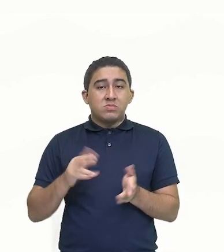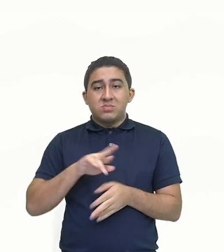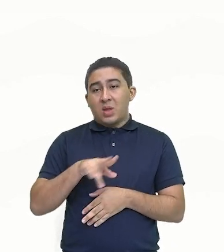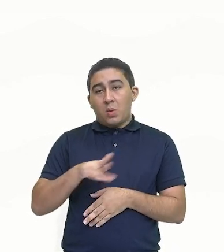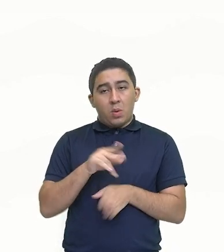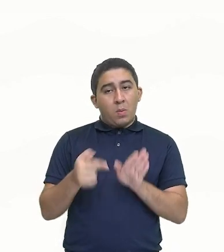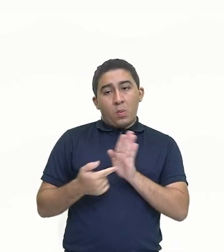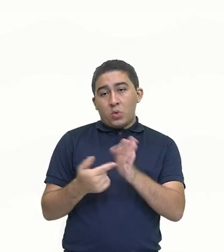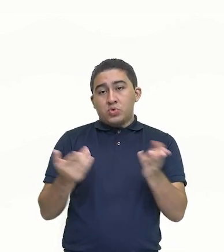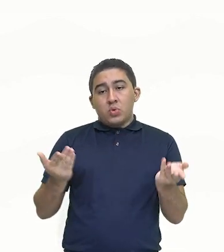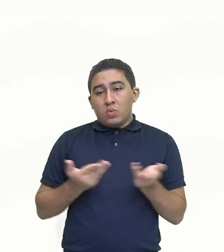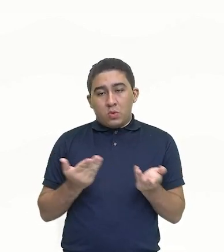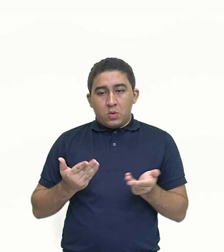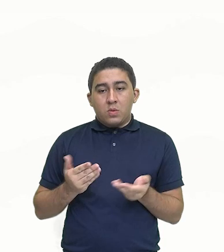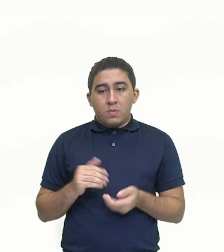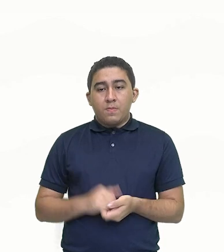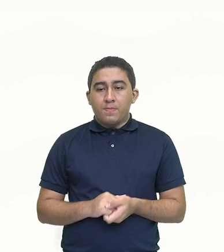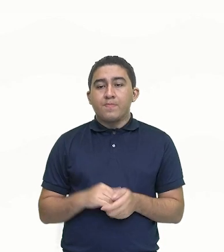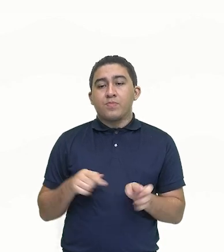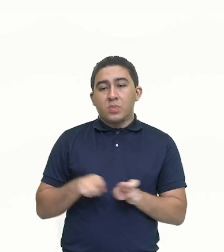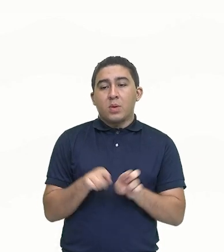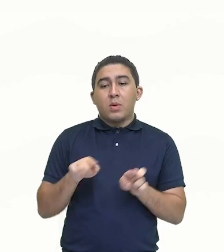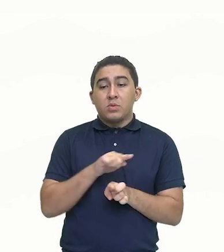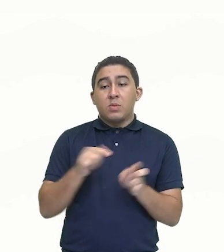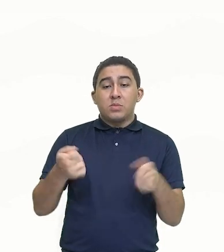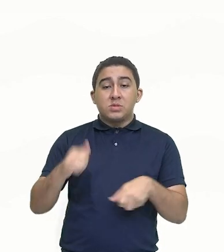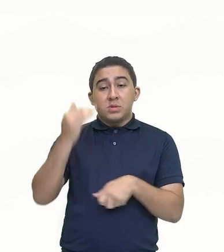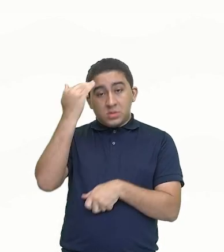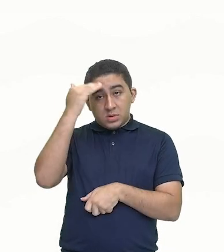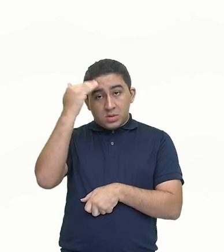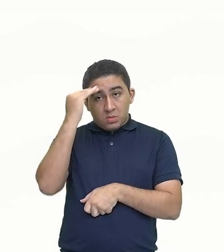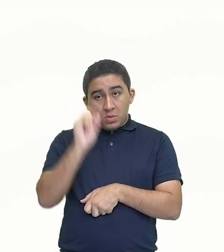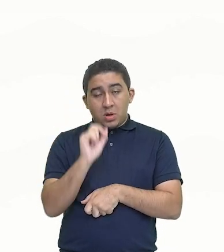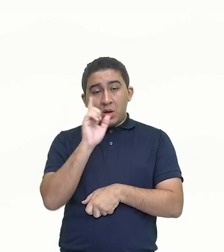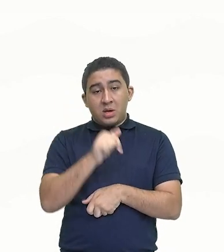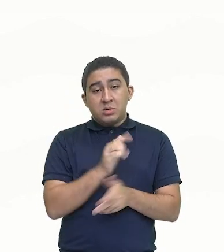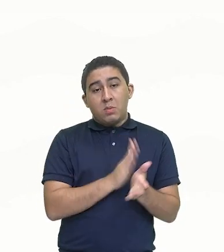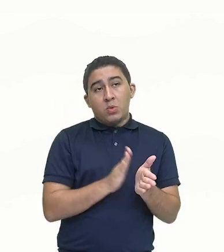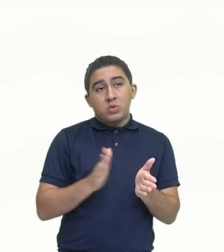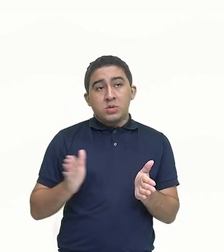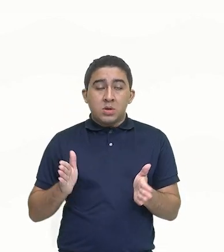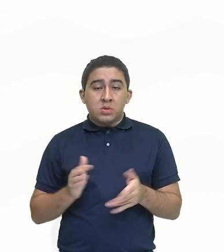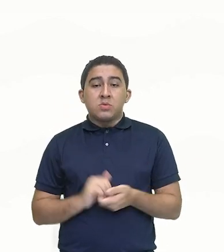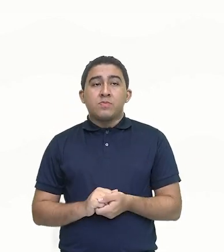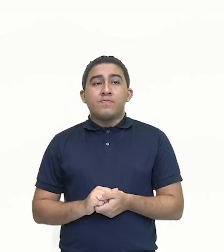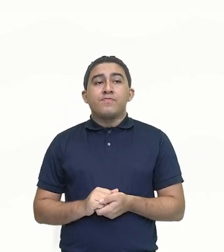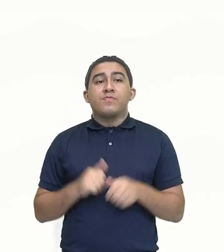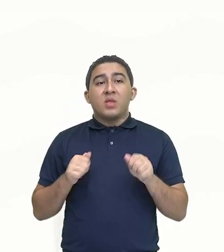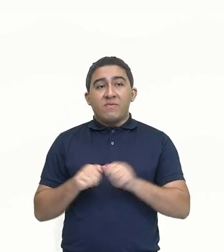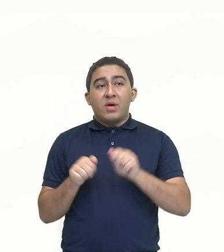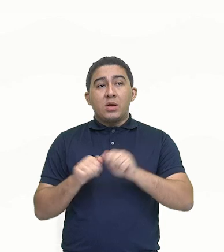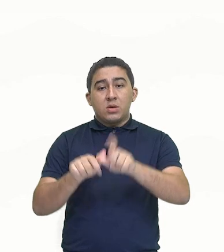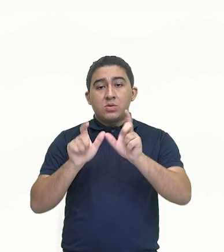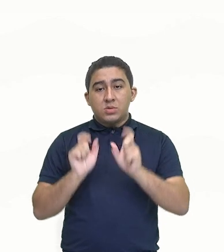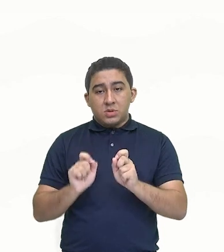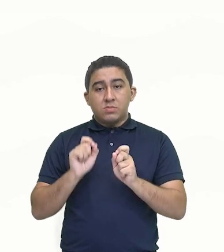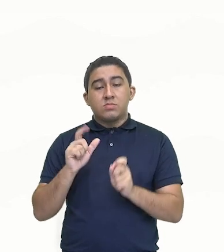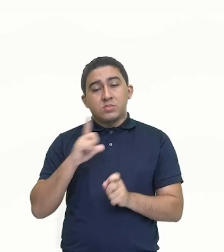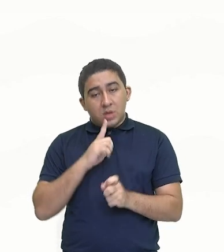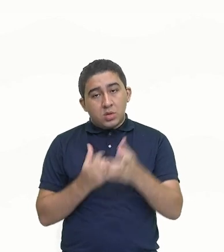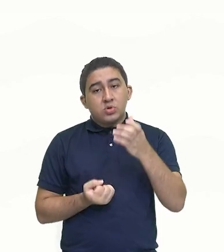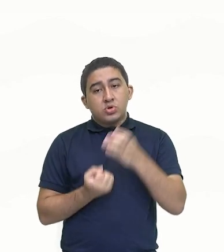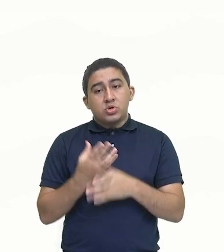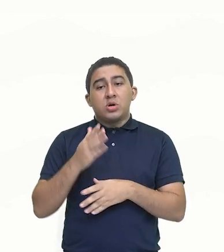sendo apresentado aqui. Mas para que vocês entendam que esse processo aqui vai fazer com que haja a formação